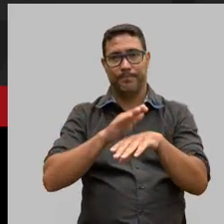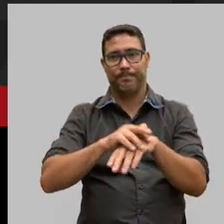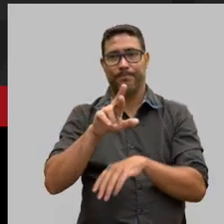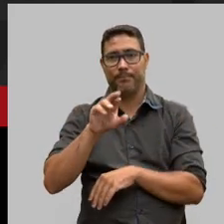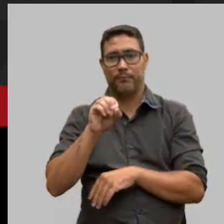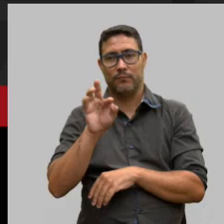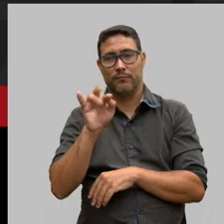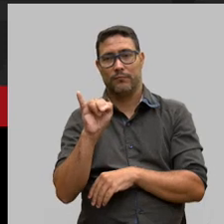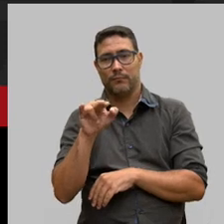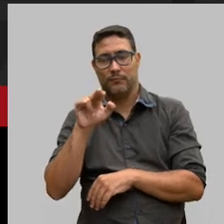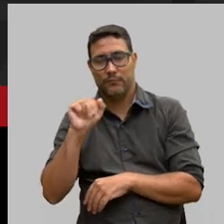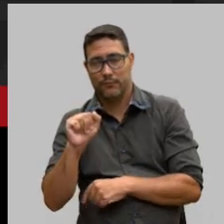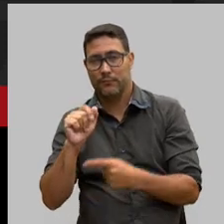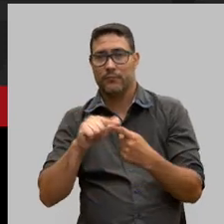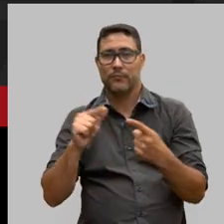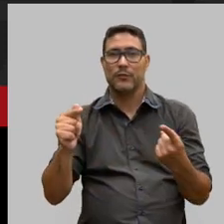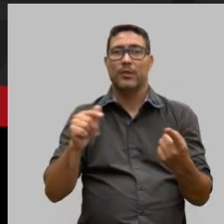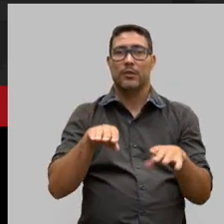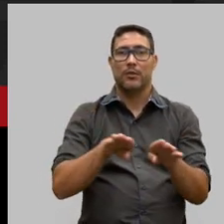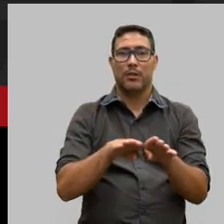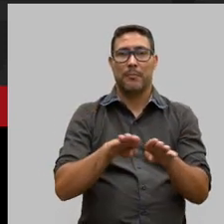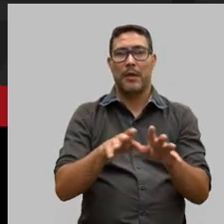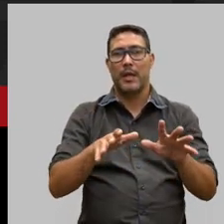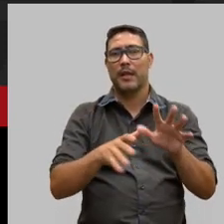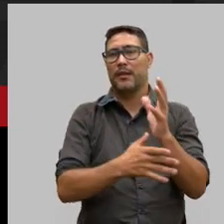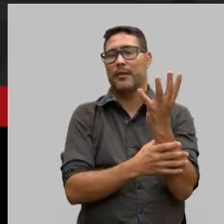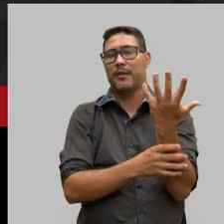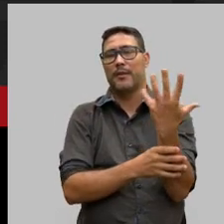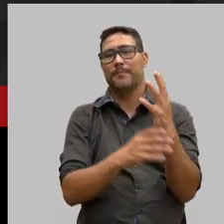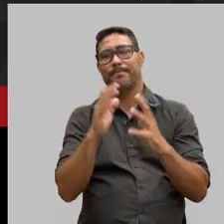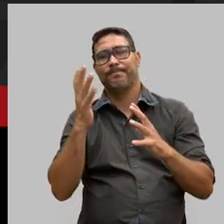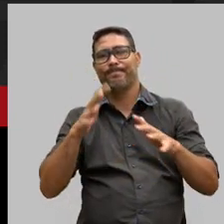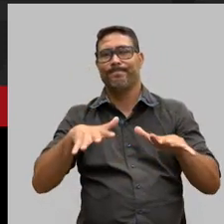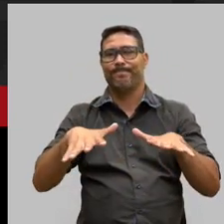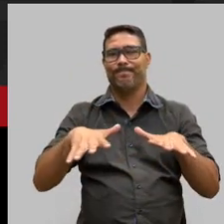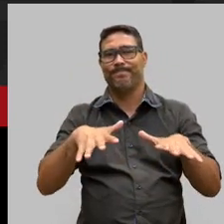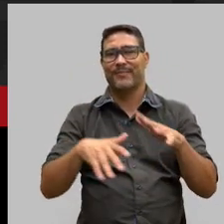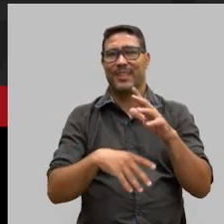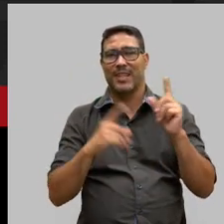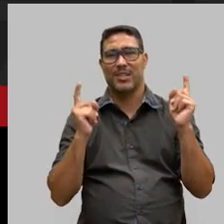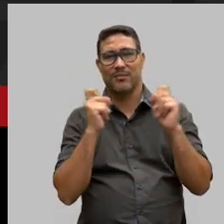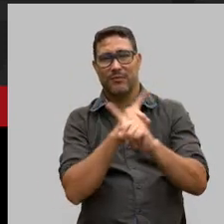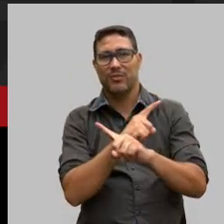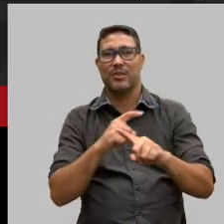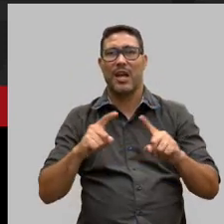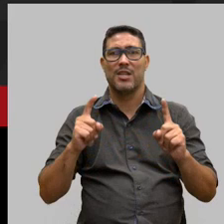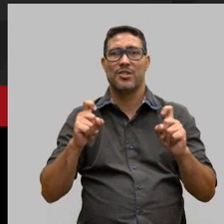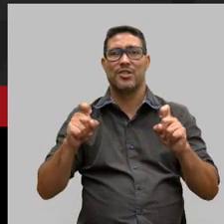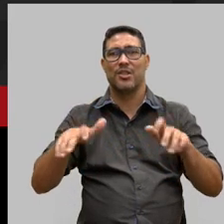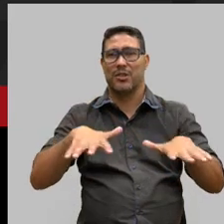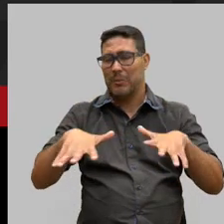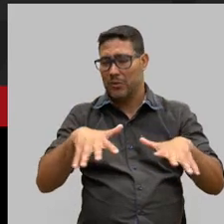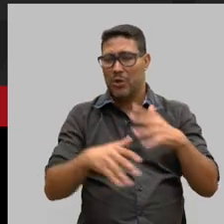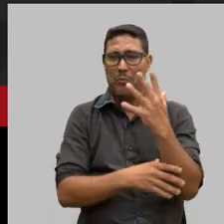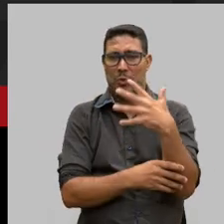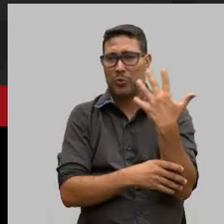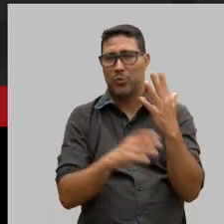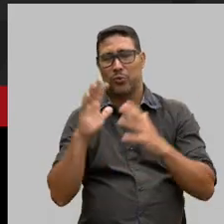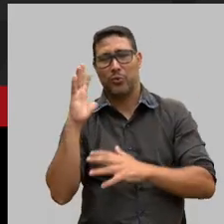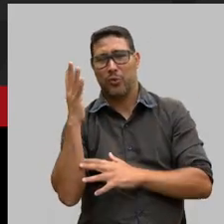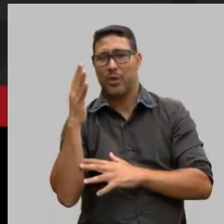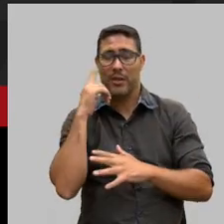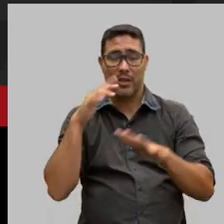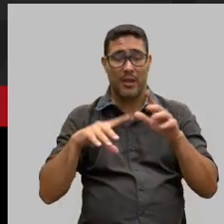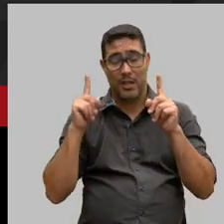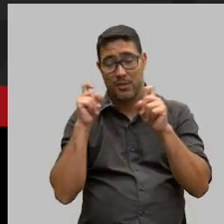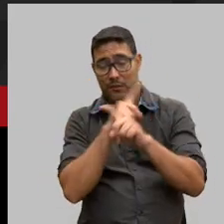déficit motor que alguns pacientes eh apresentam então isso vai influenciar muito na autonomia para pegar uma